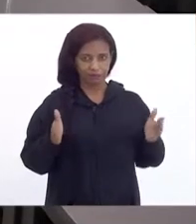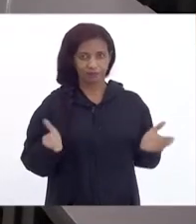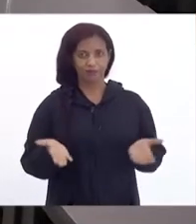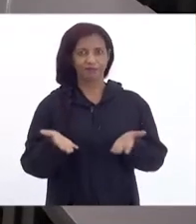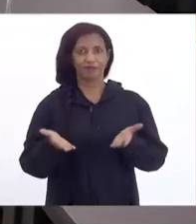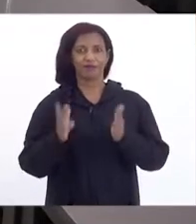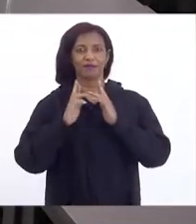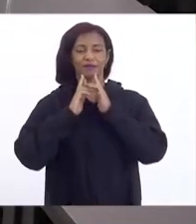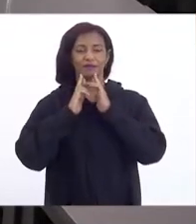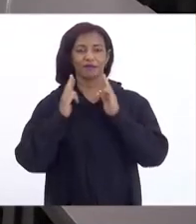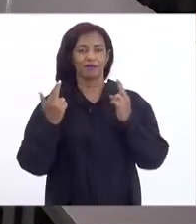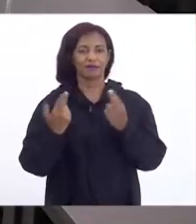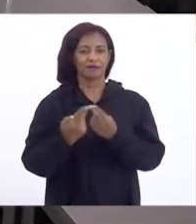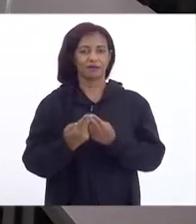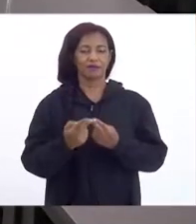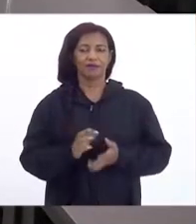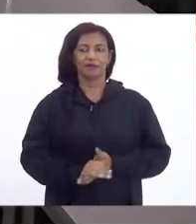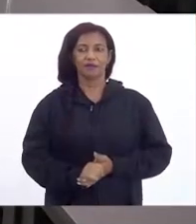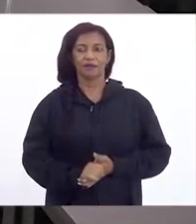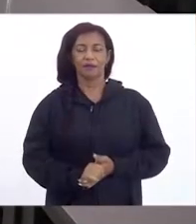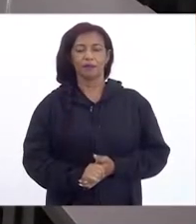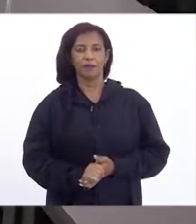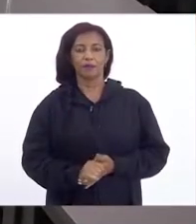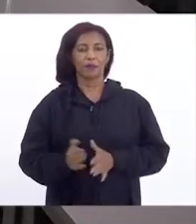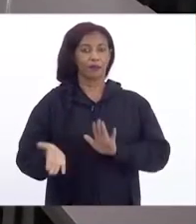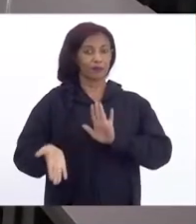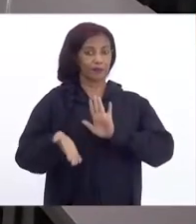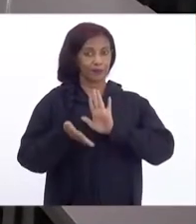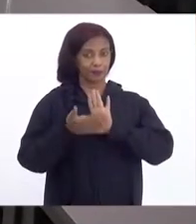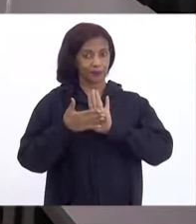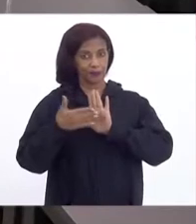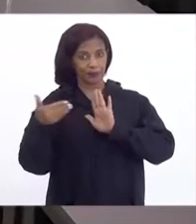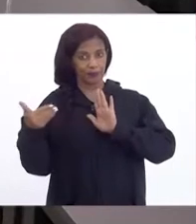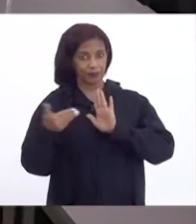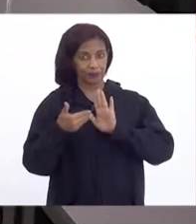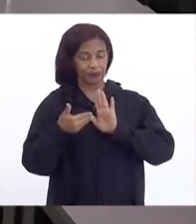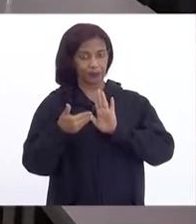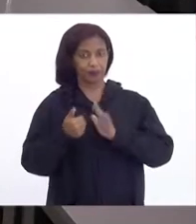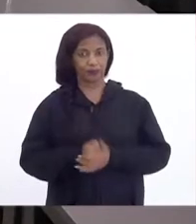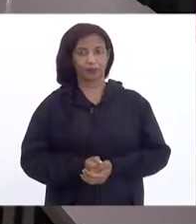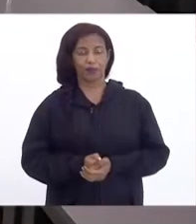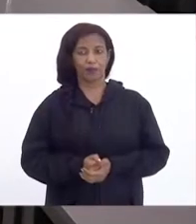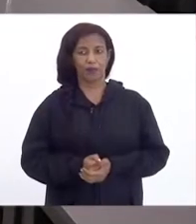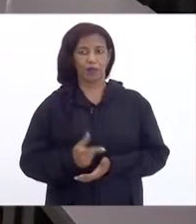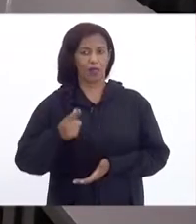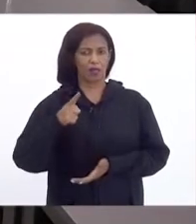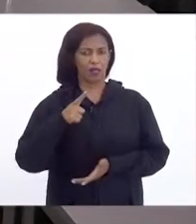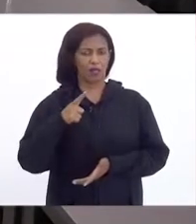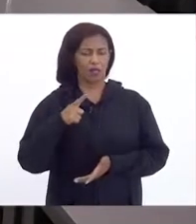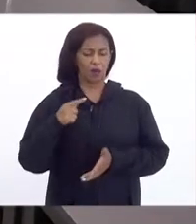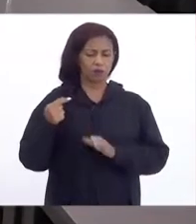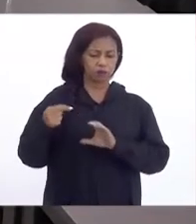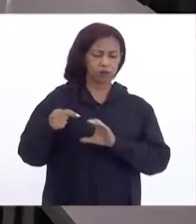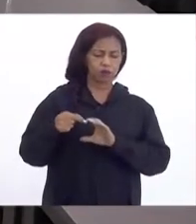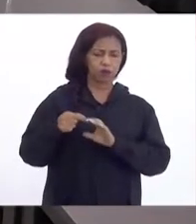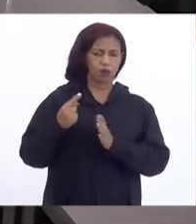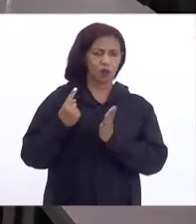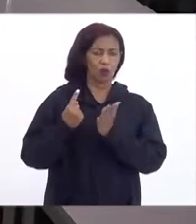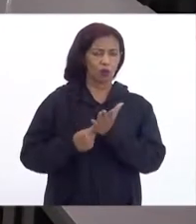dou por aberta a nossa reunião com a seguinte pauta: deliberar com fundamento no artigo